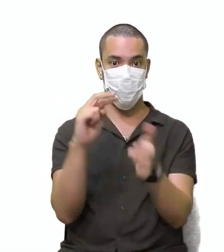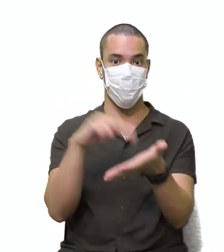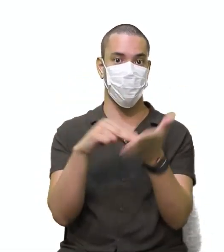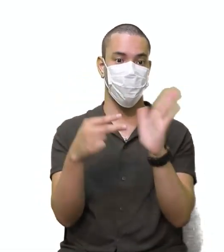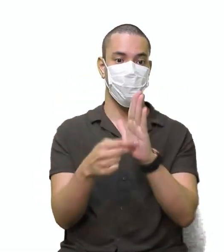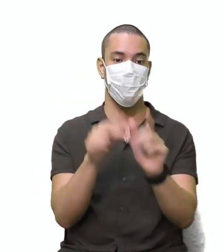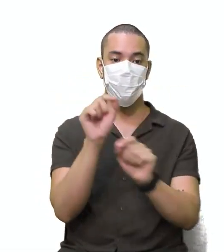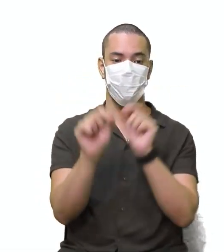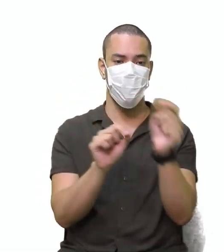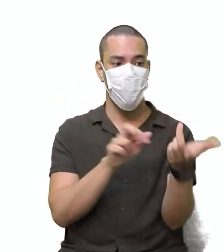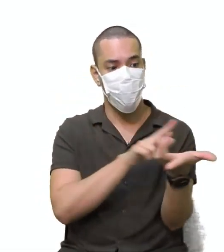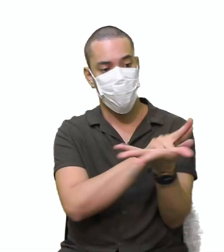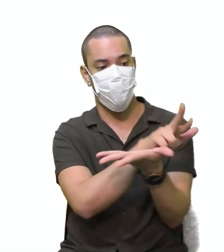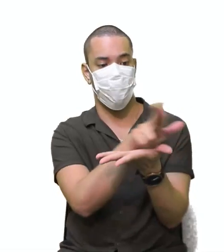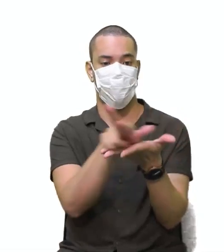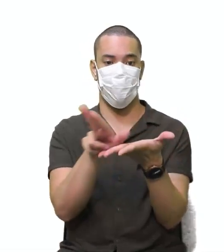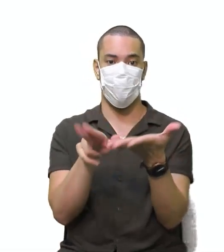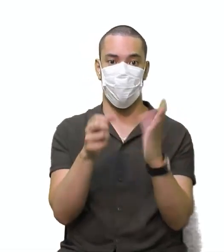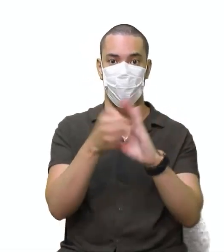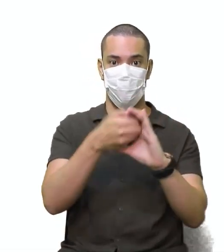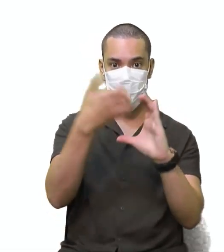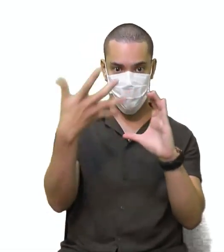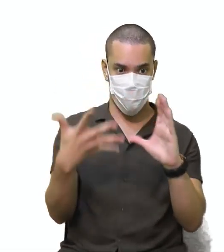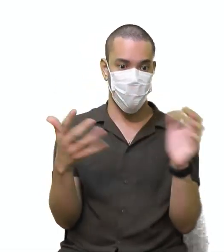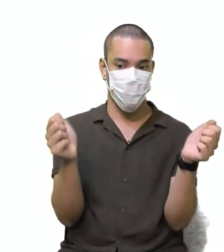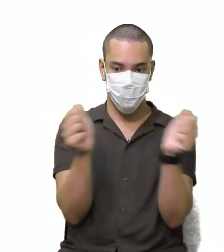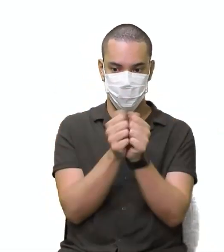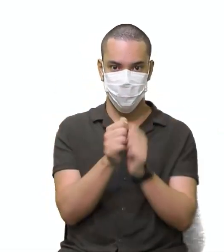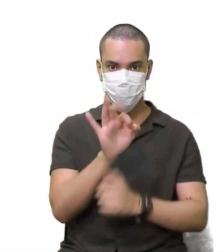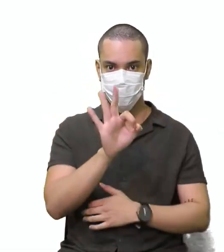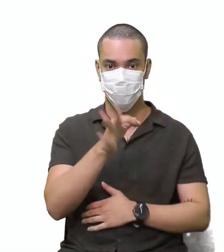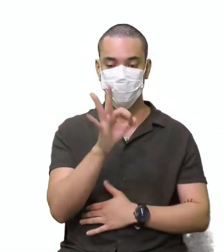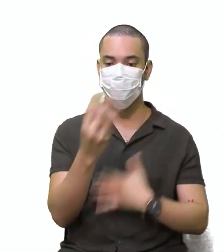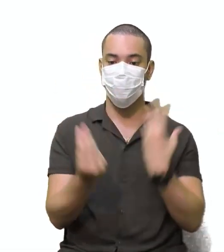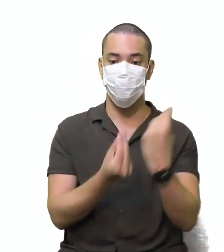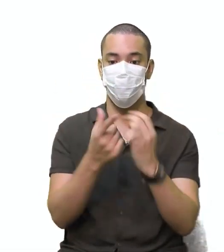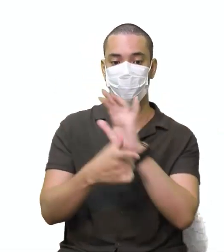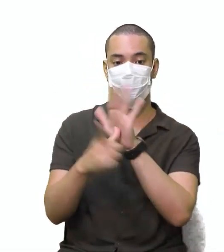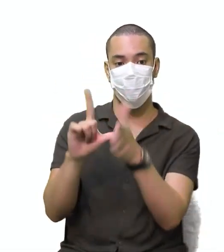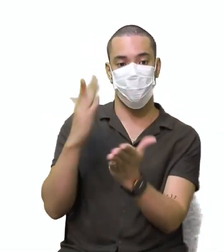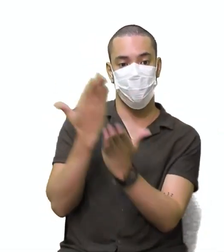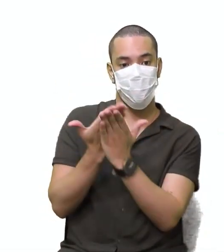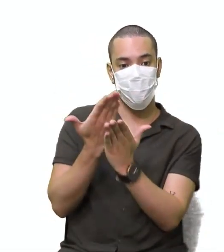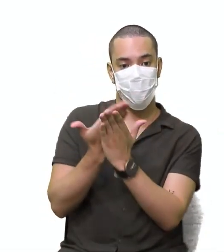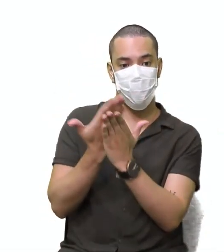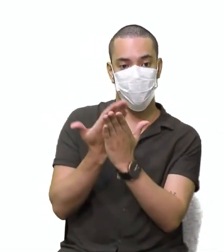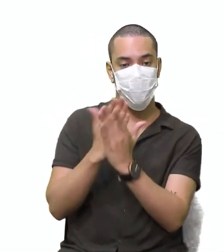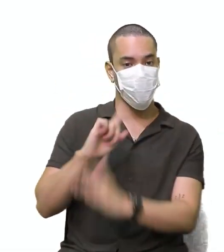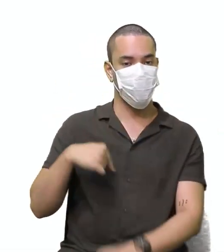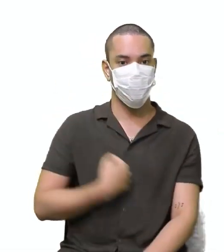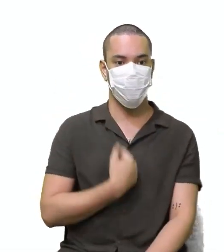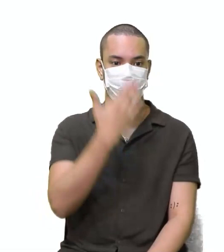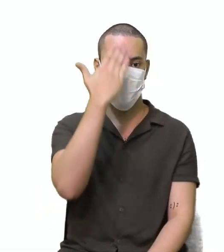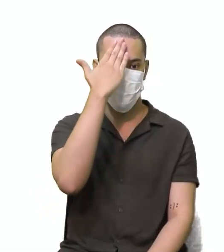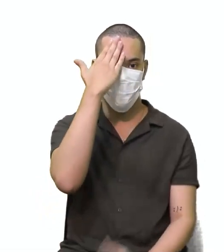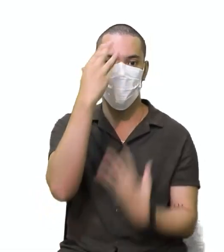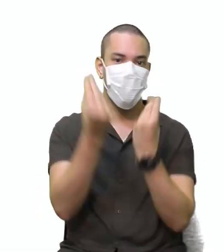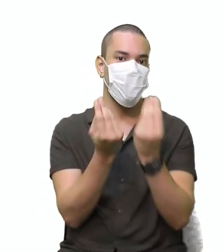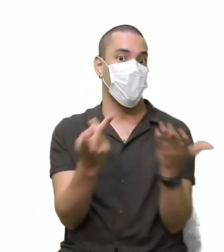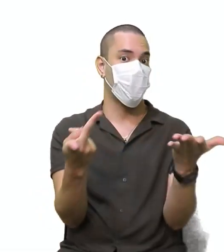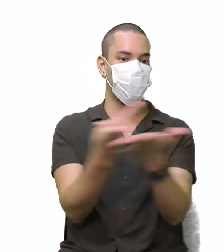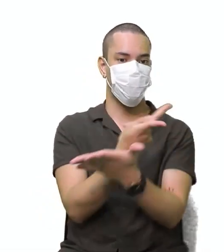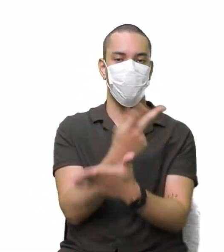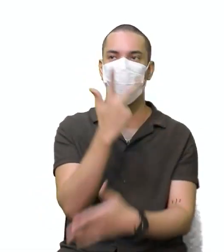várias características, tá? Como a gente viu lá na aula sobre aquela síndrome de Marfan, que é aquele, parece